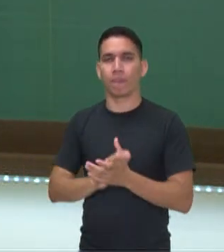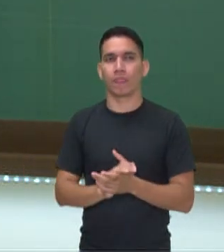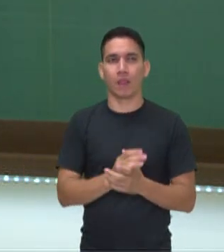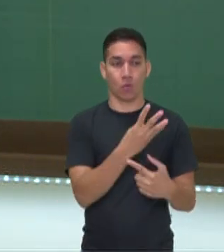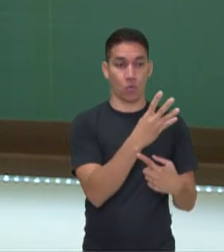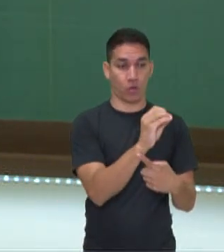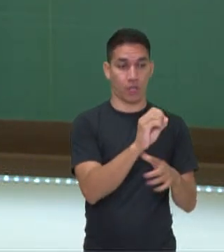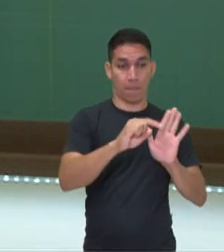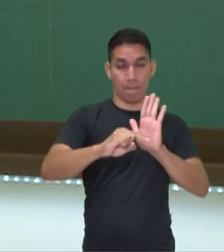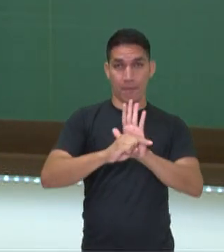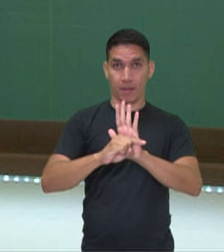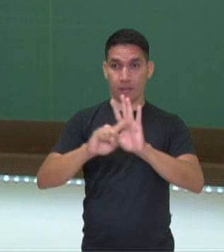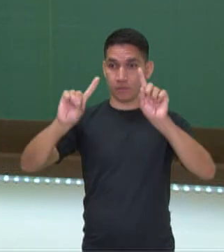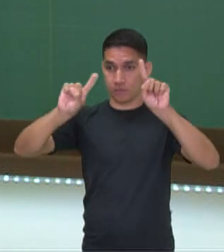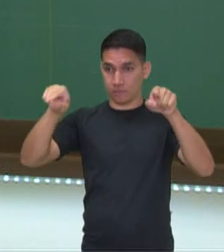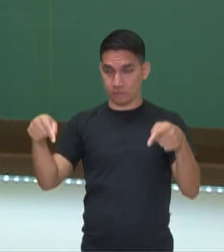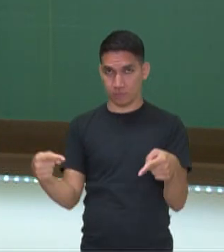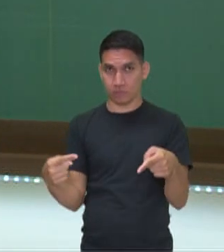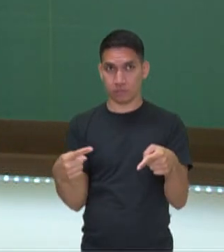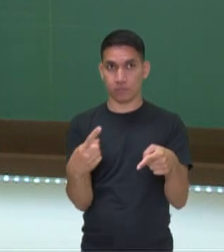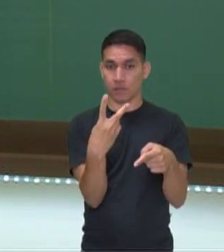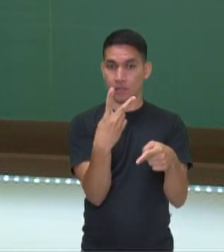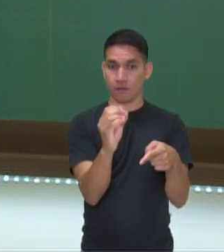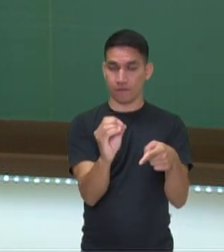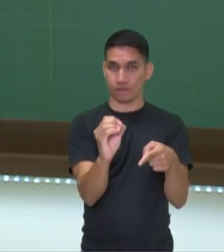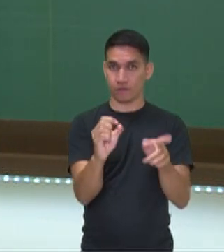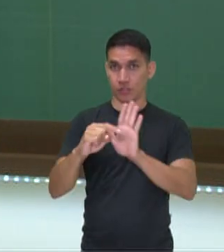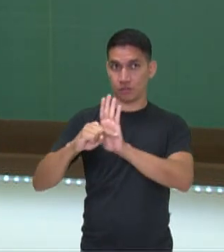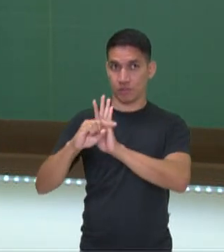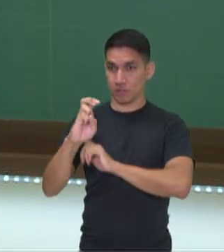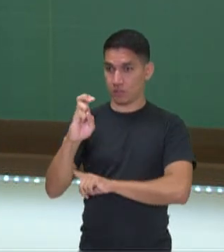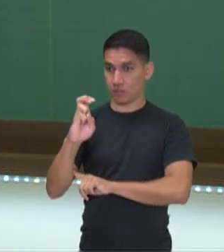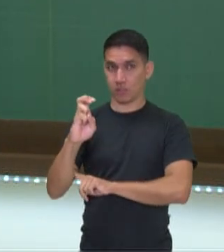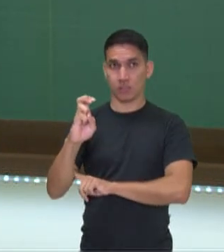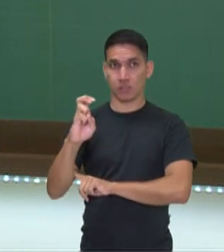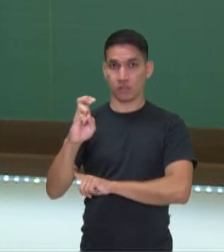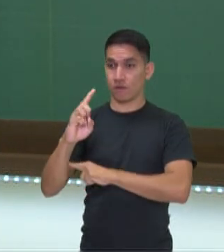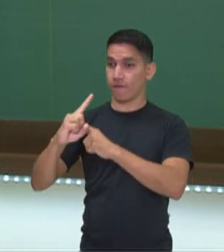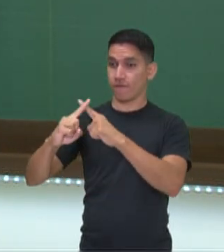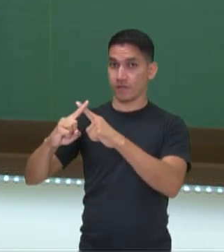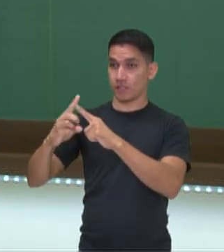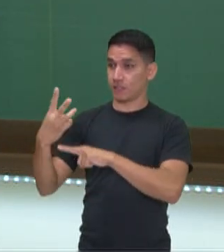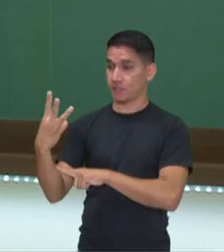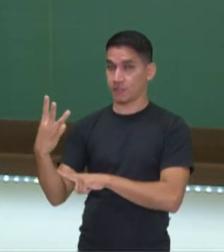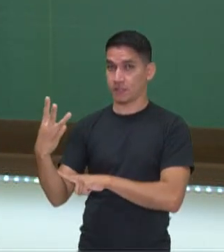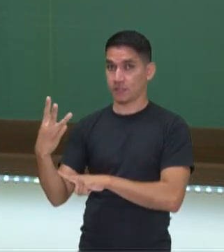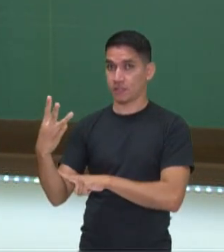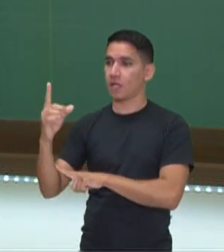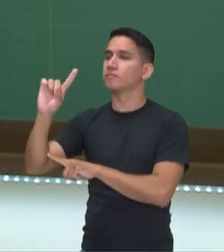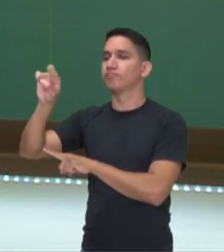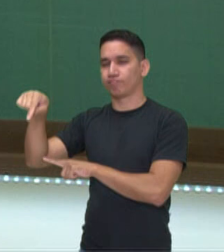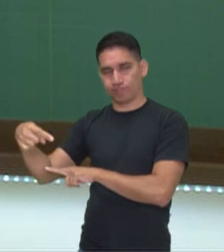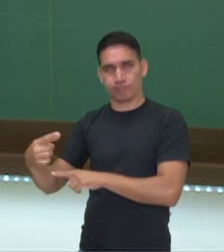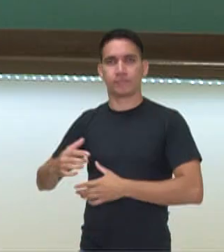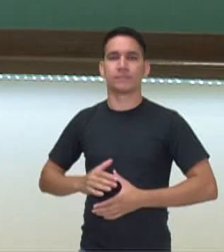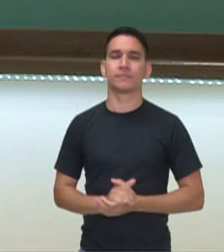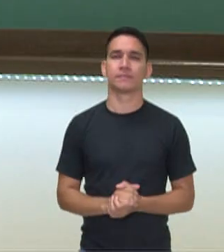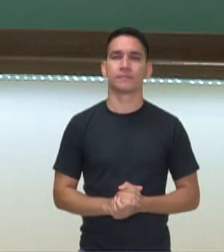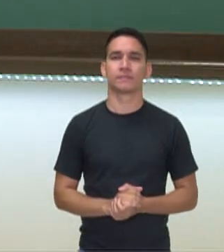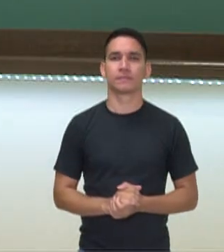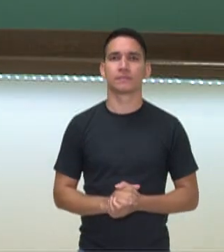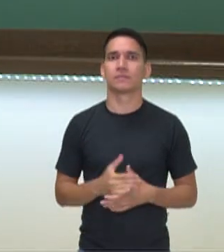40 menos, abre parênteses, 20 menos 5 vezes 3, fecha